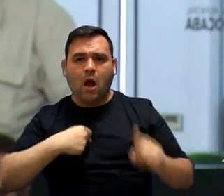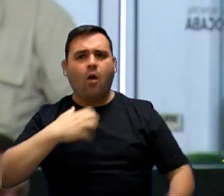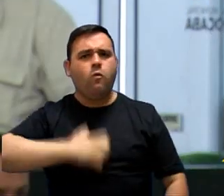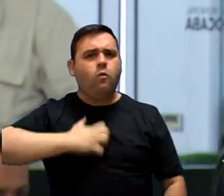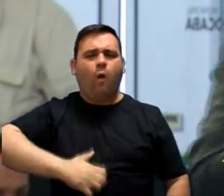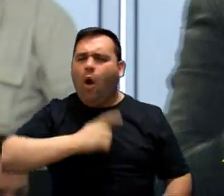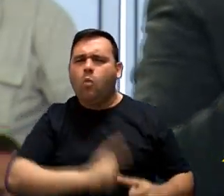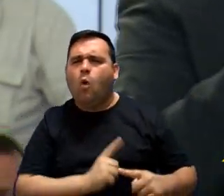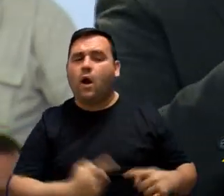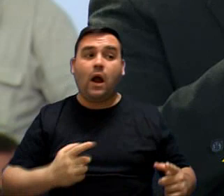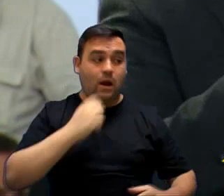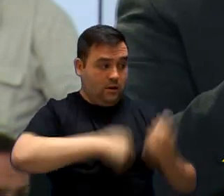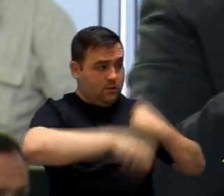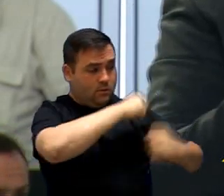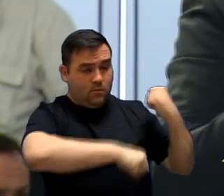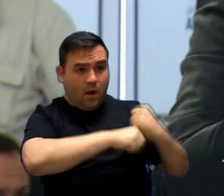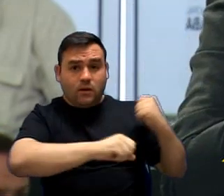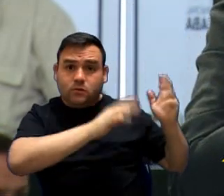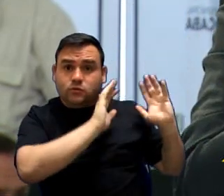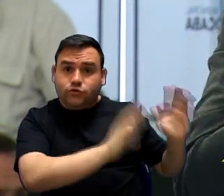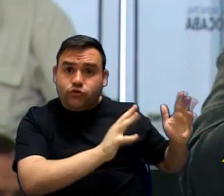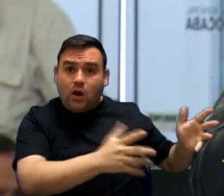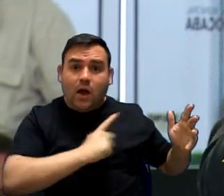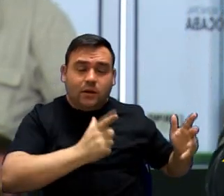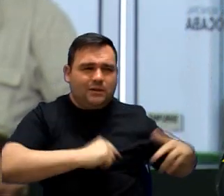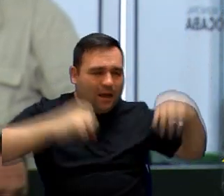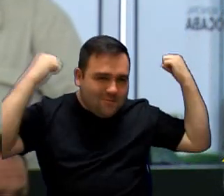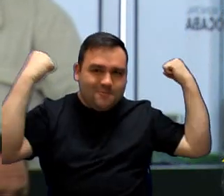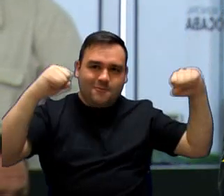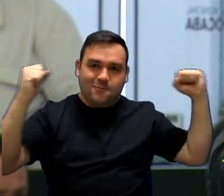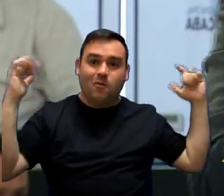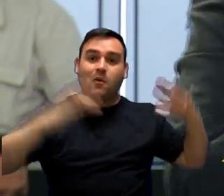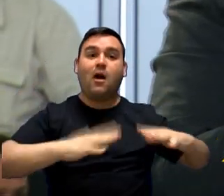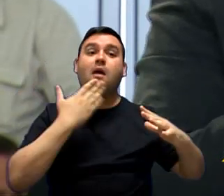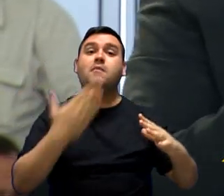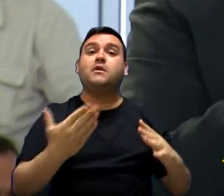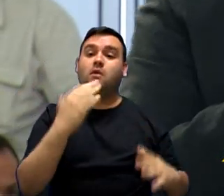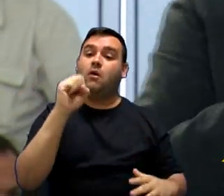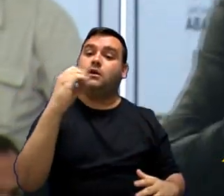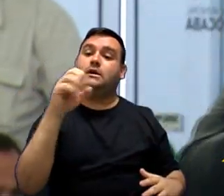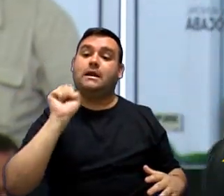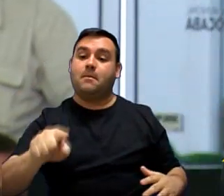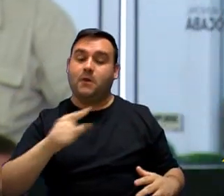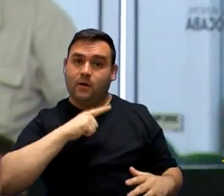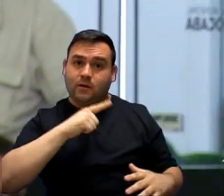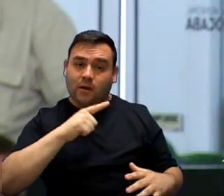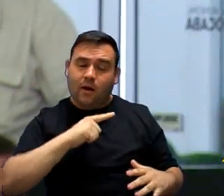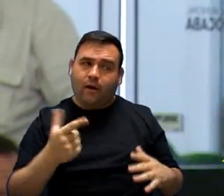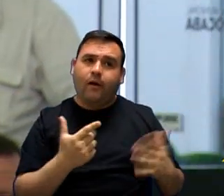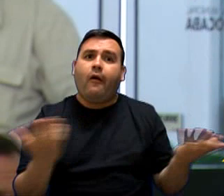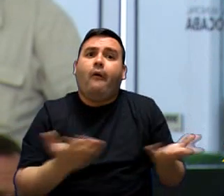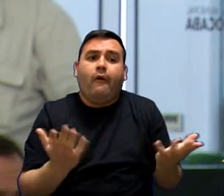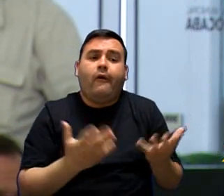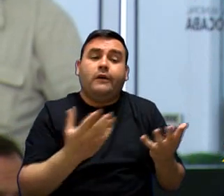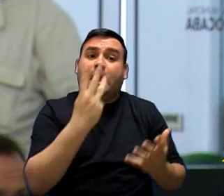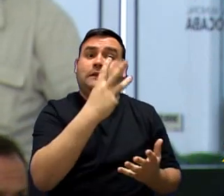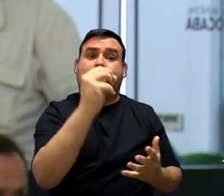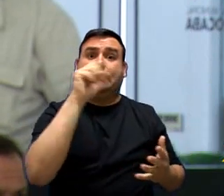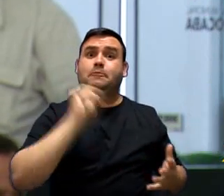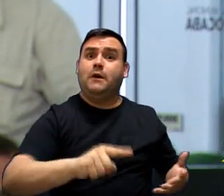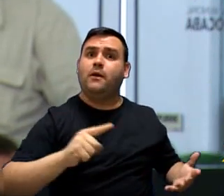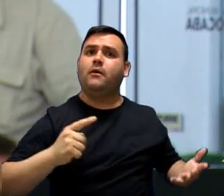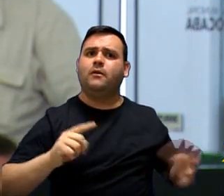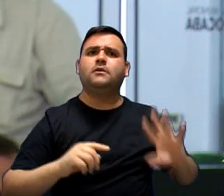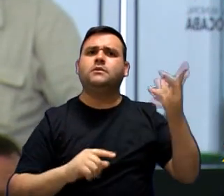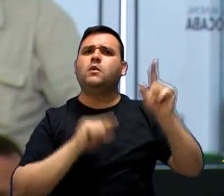indignação, Péricles? Que o ano passado, uma academia no ar livre, eles pediram 80 mil para emenda. E hoje é 30 mil. O